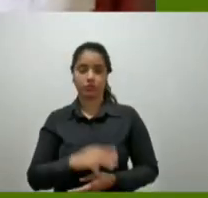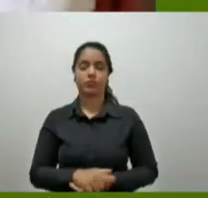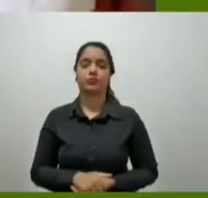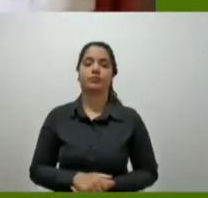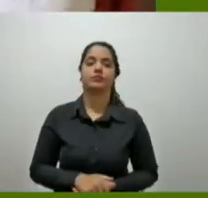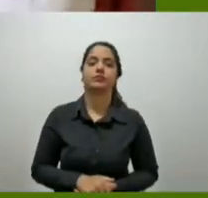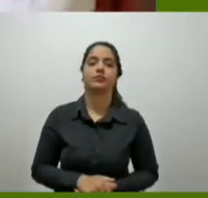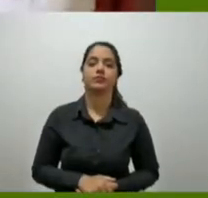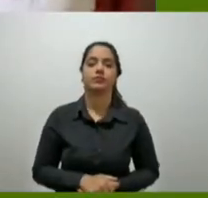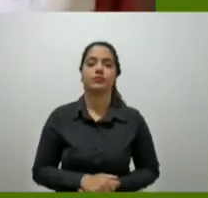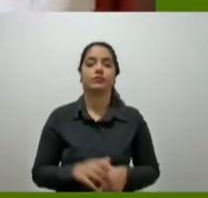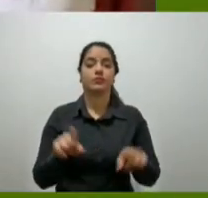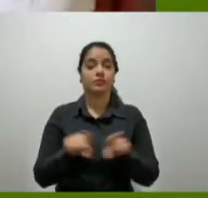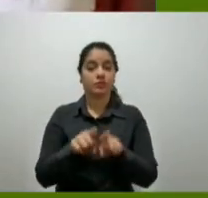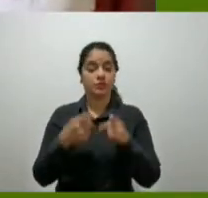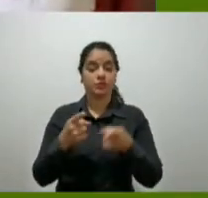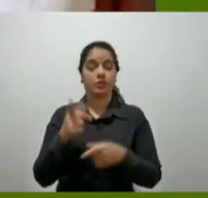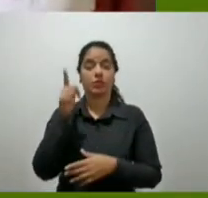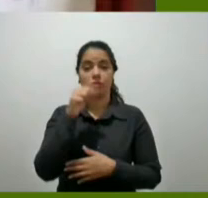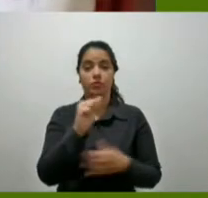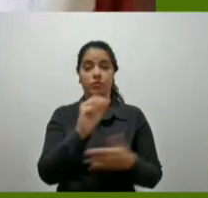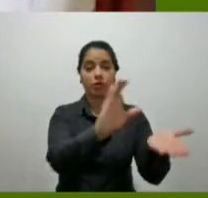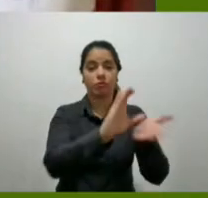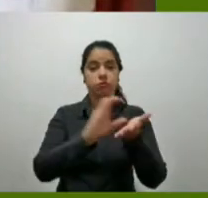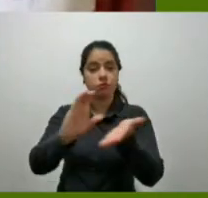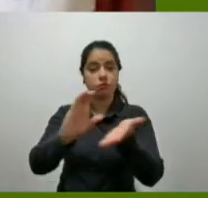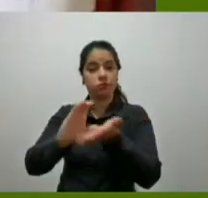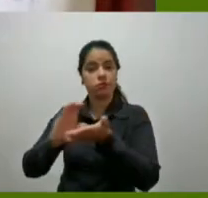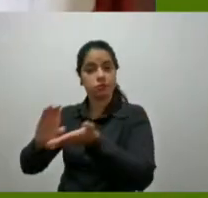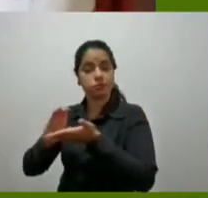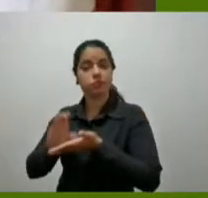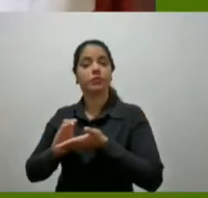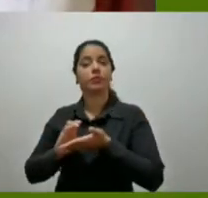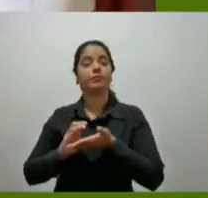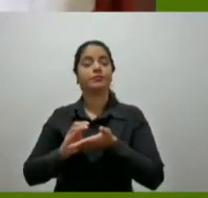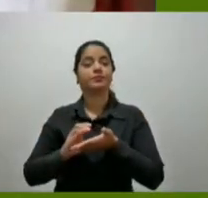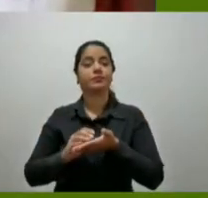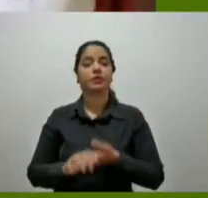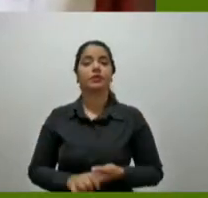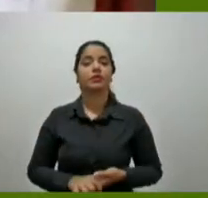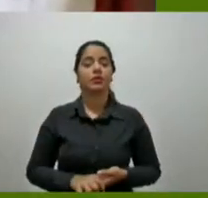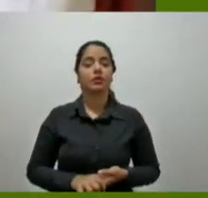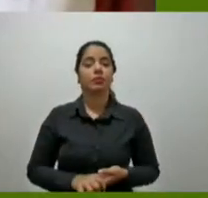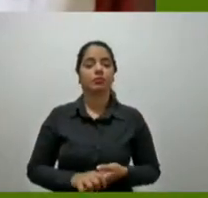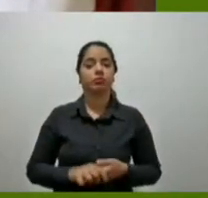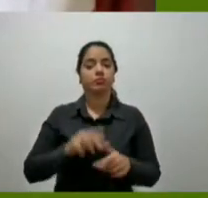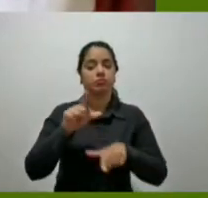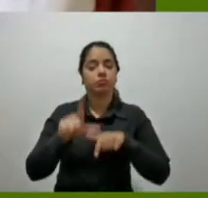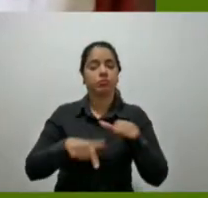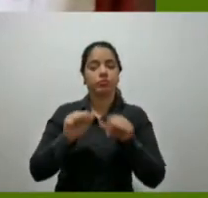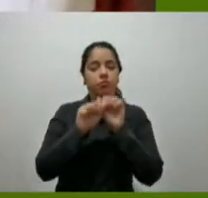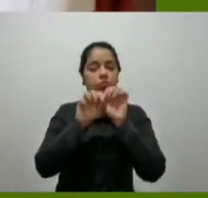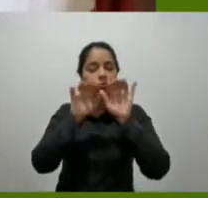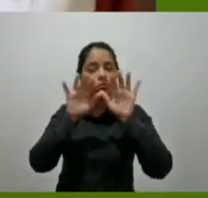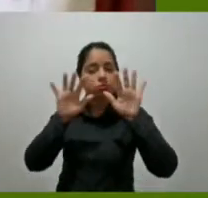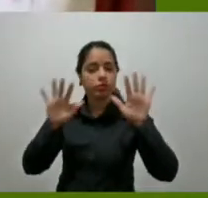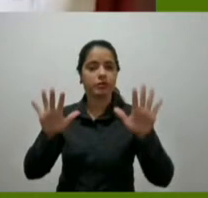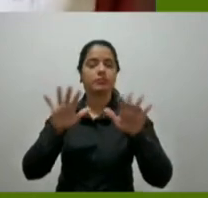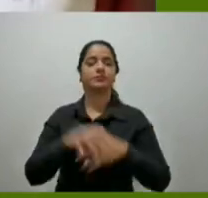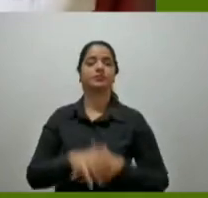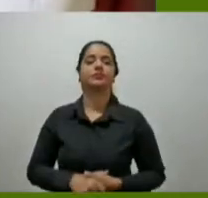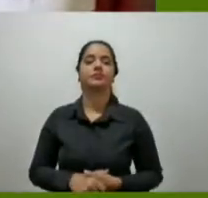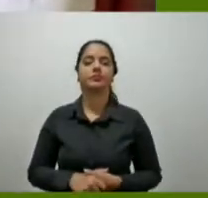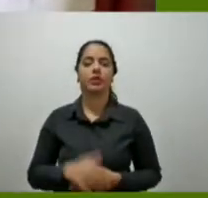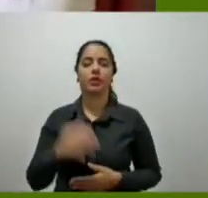capitais para você fazer um investimento limpo e o Brasil passar a ser o país mais verde do mundo, mais ecológico,